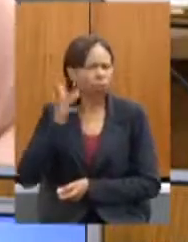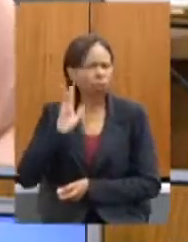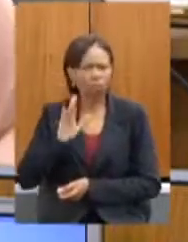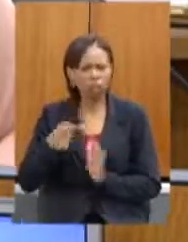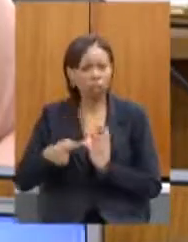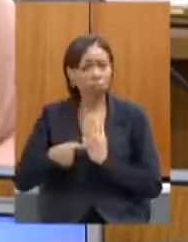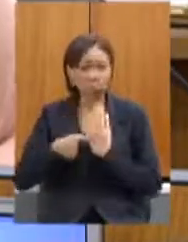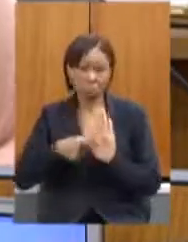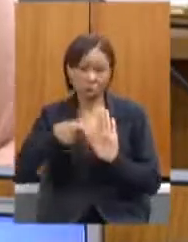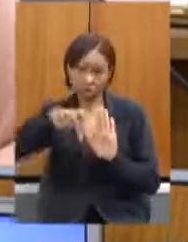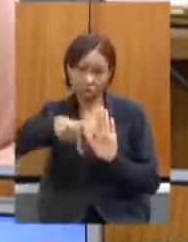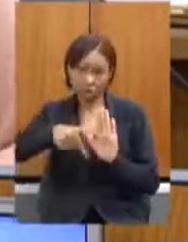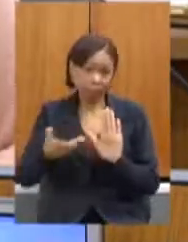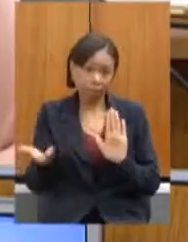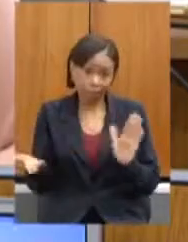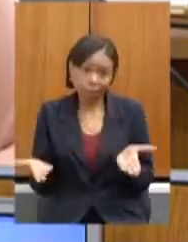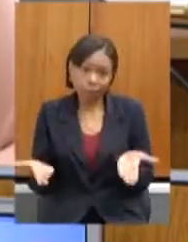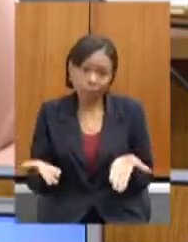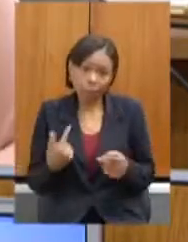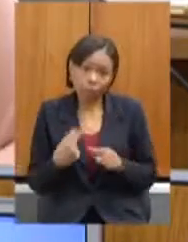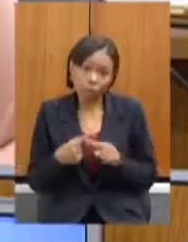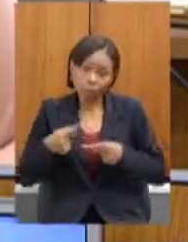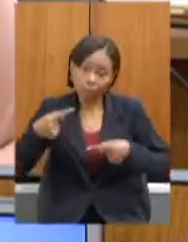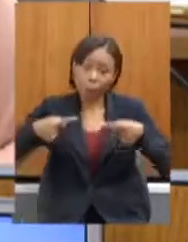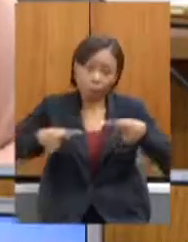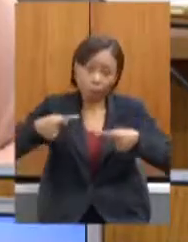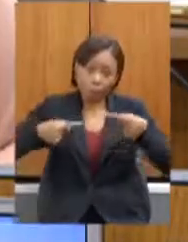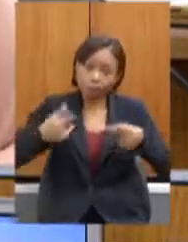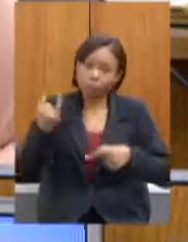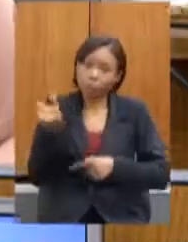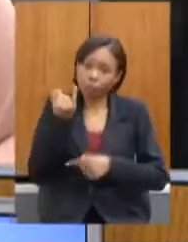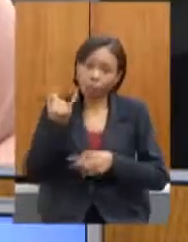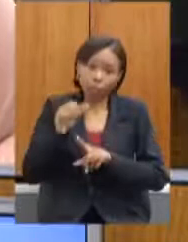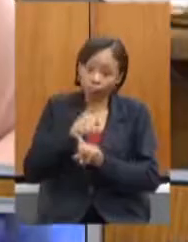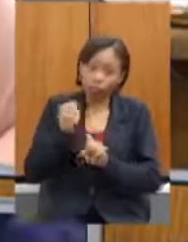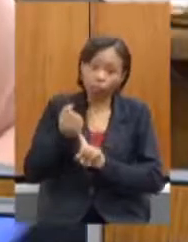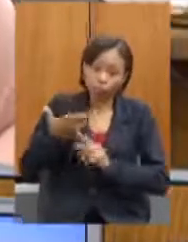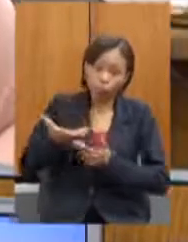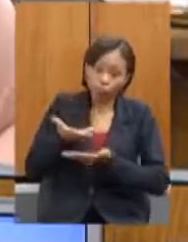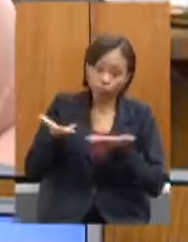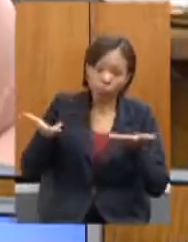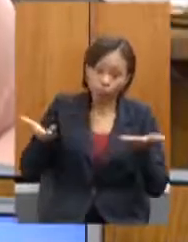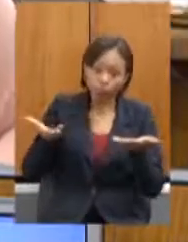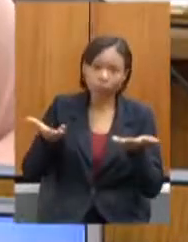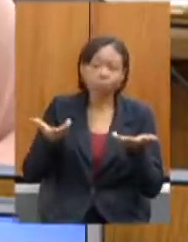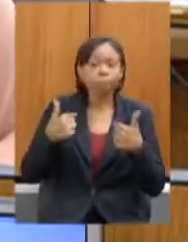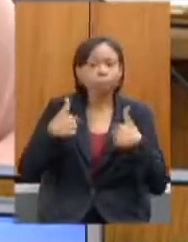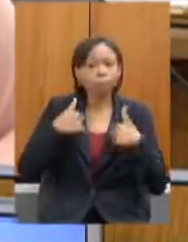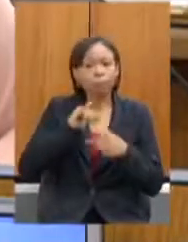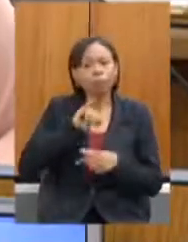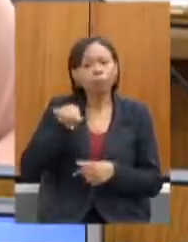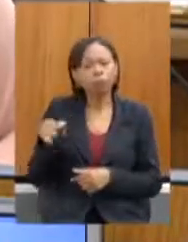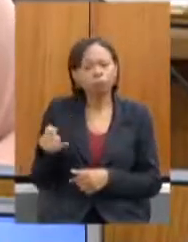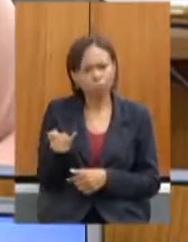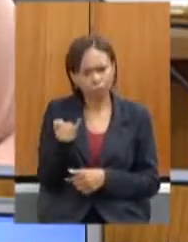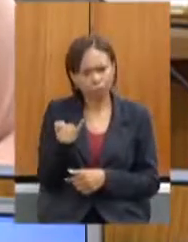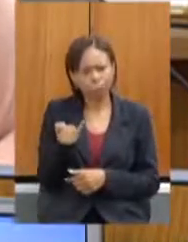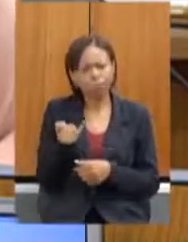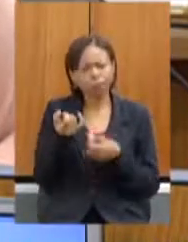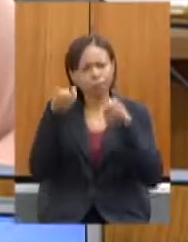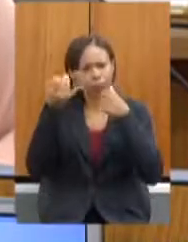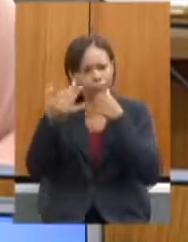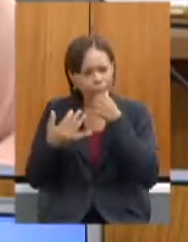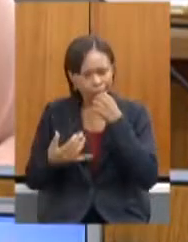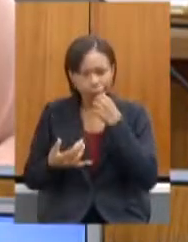apresentado para gente porque é um debate extremamente relevante para toda a sociedade eu vou aproveitar e fazer um esclarecimento